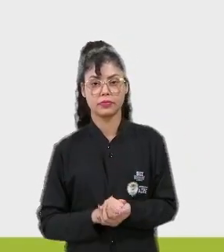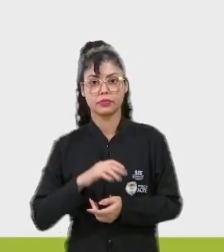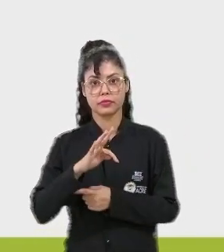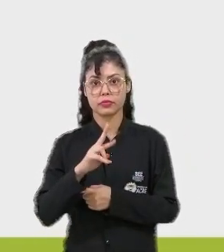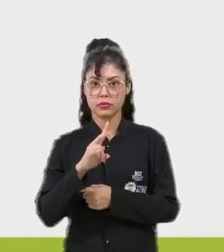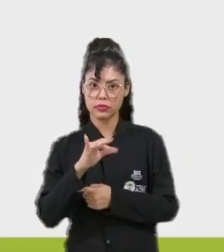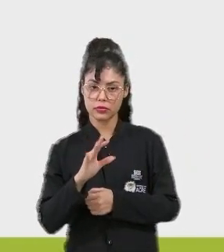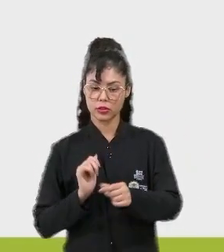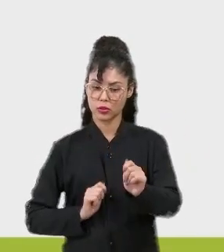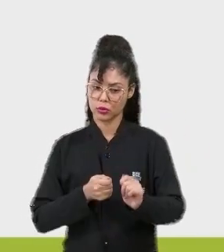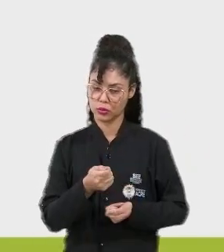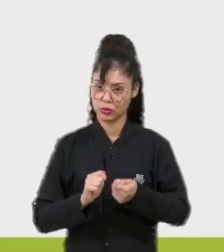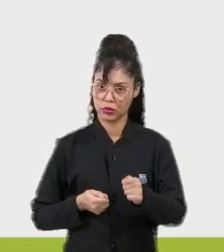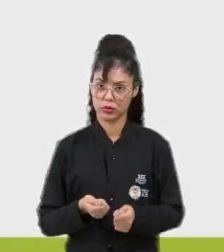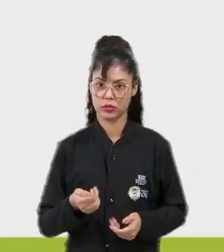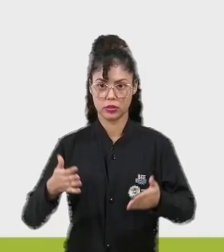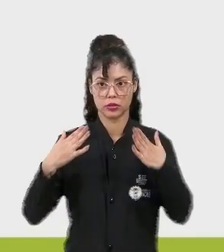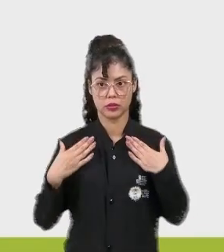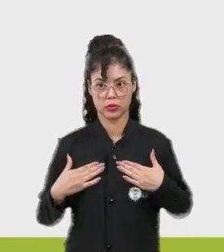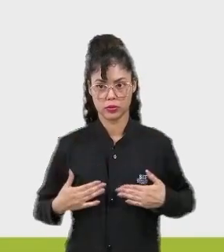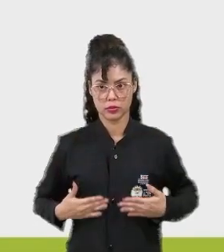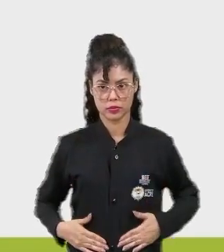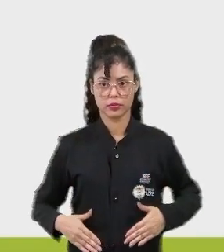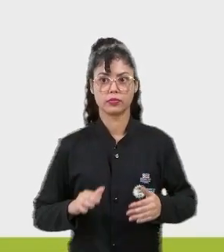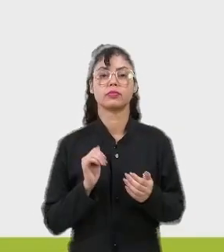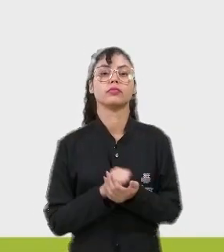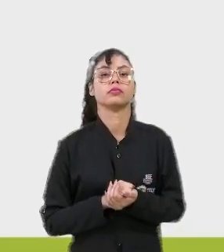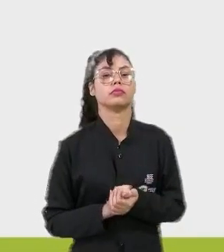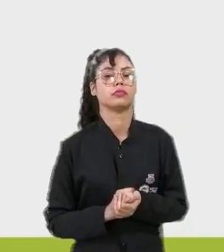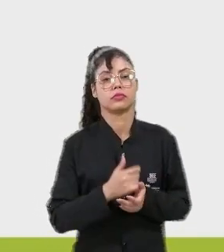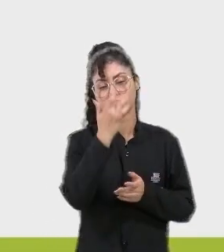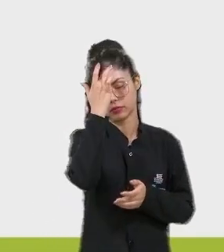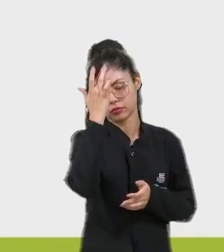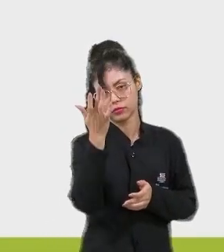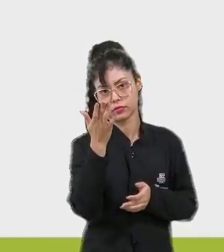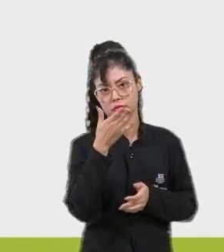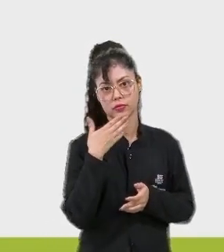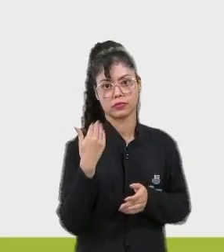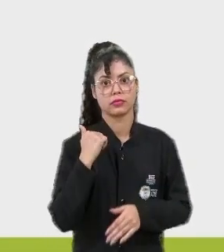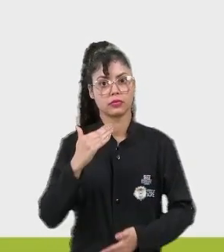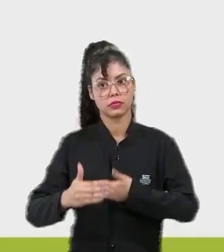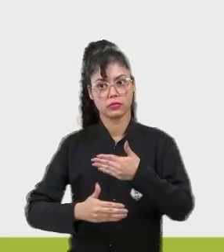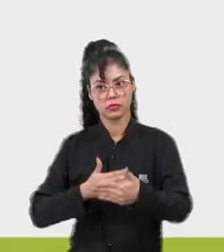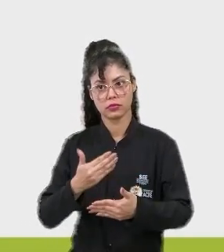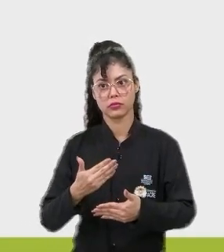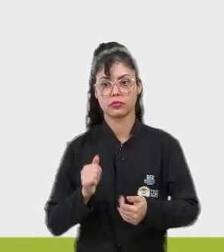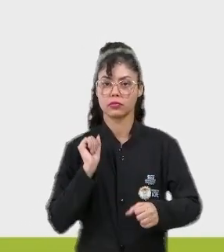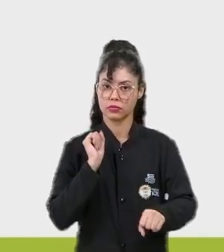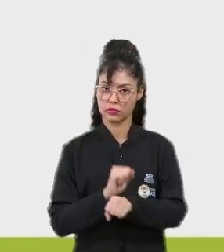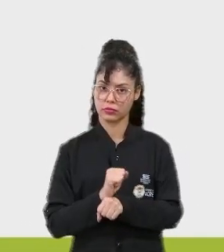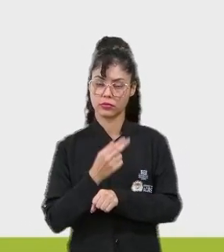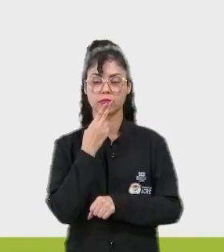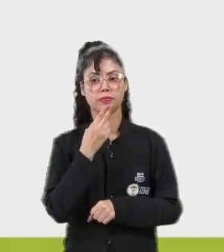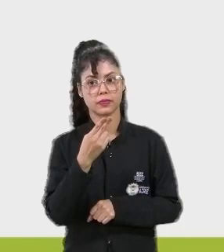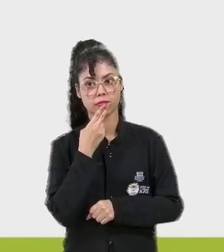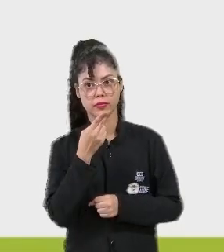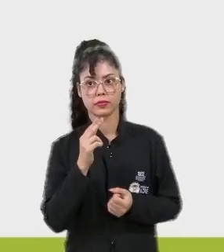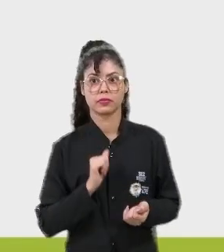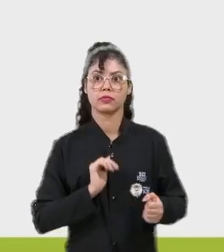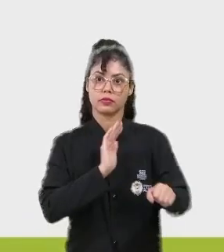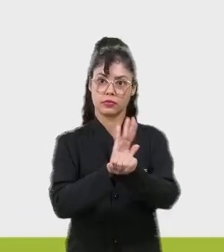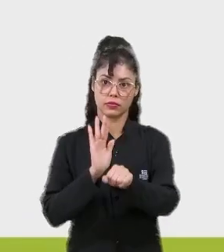forma controlada no seu organismo, facilitando o processo de parar de fumar